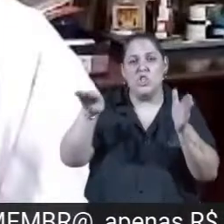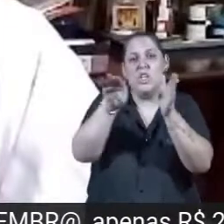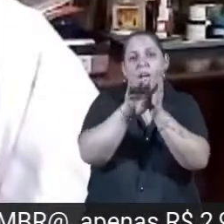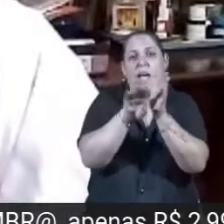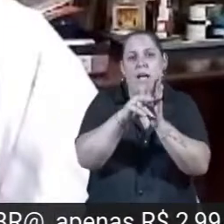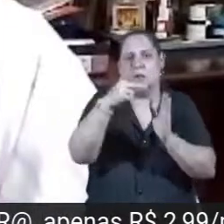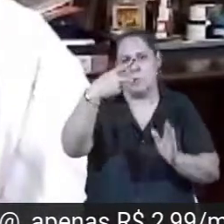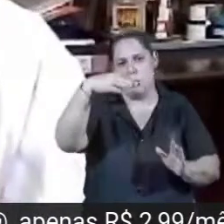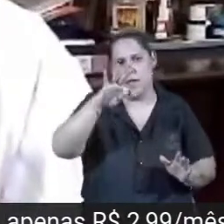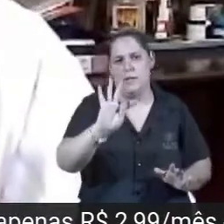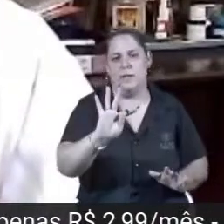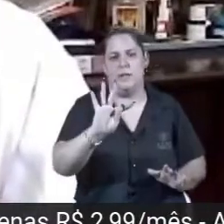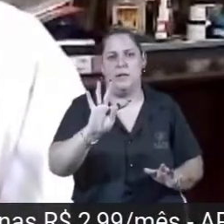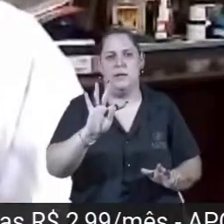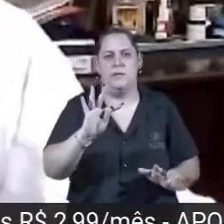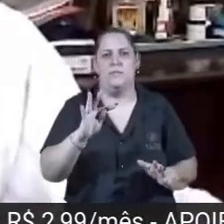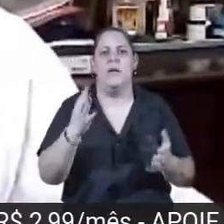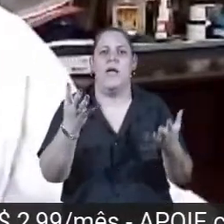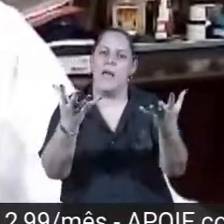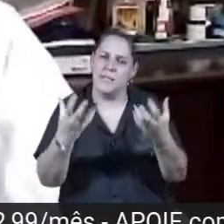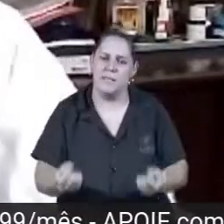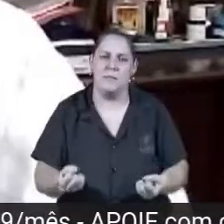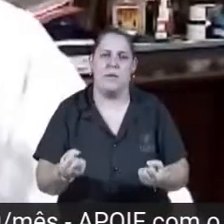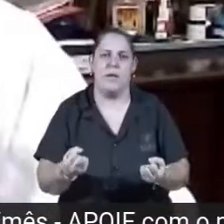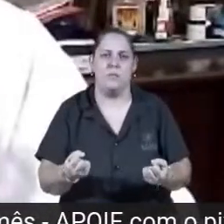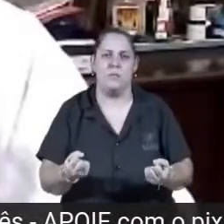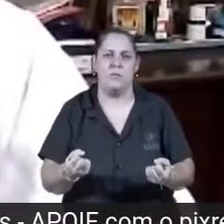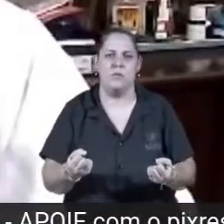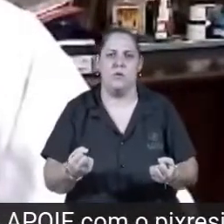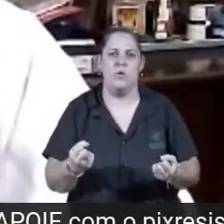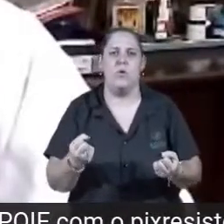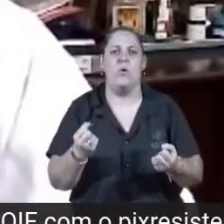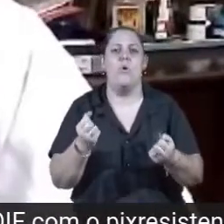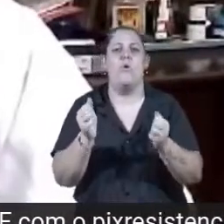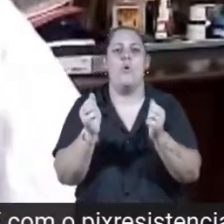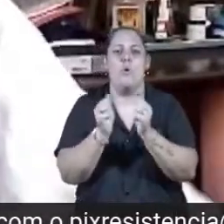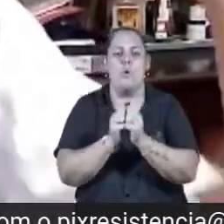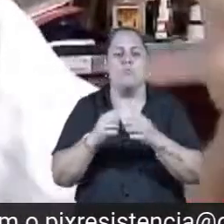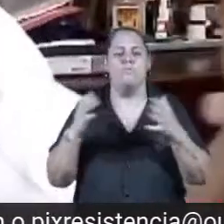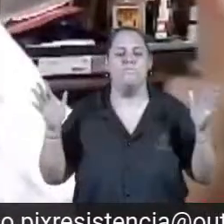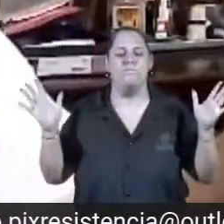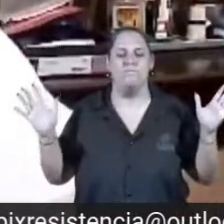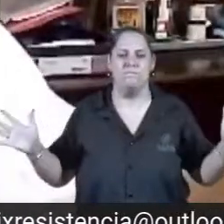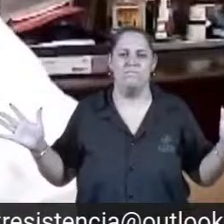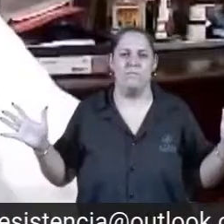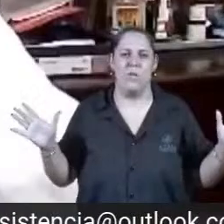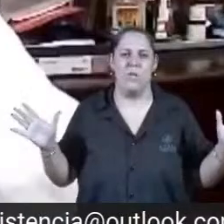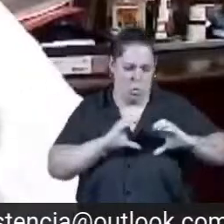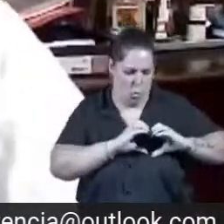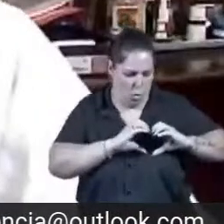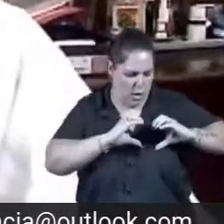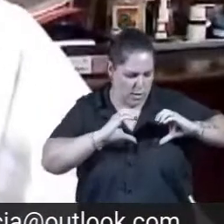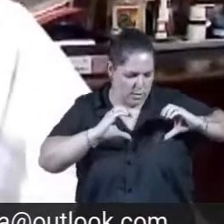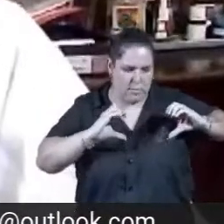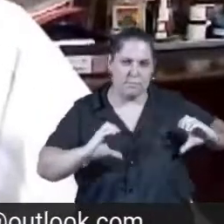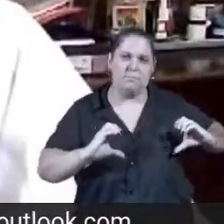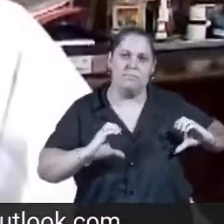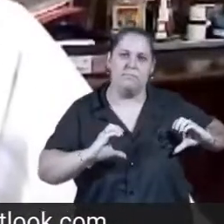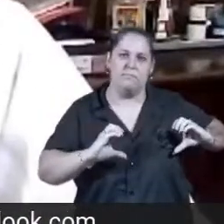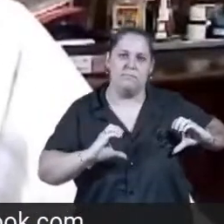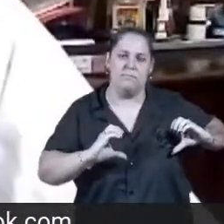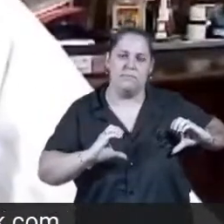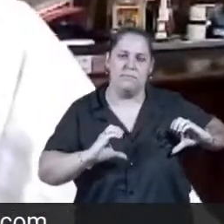PT neste momento. Por isso, companheiro, a gente recebe não só de braços abertos, mas de coração